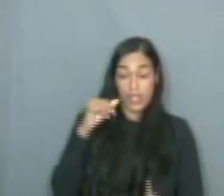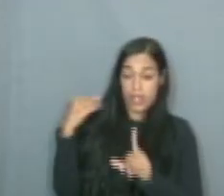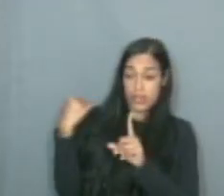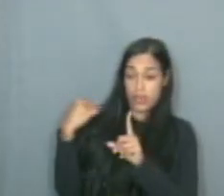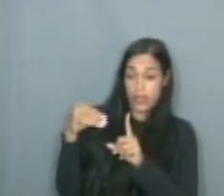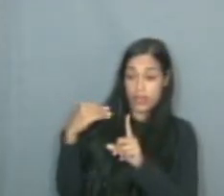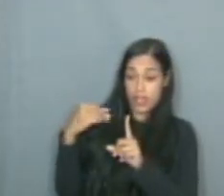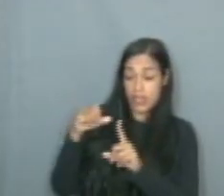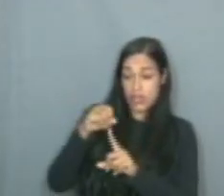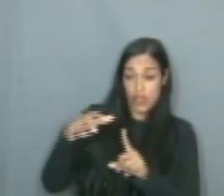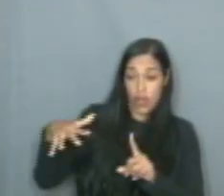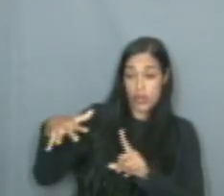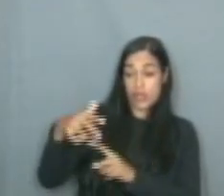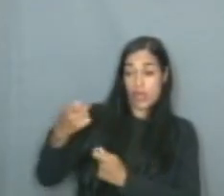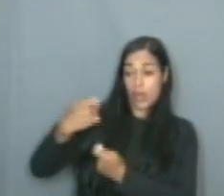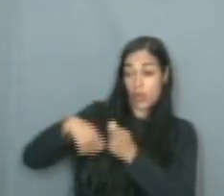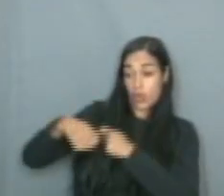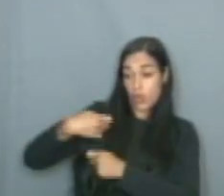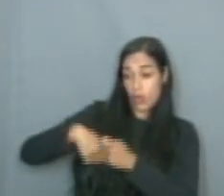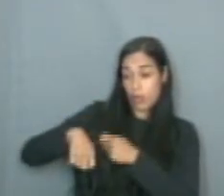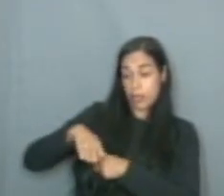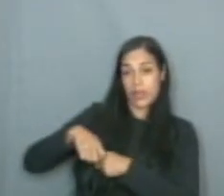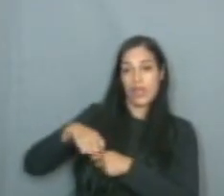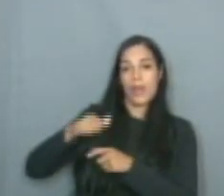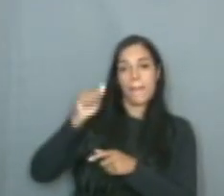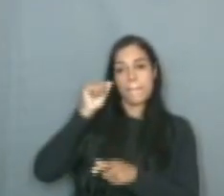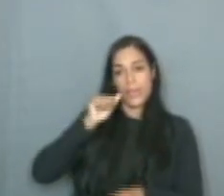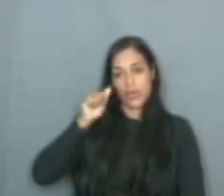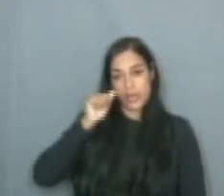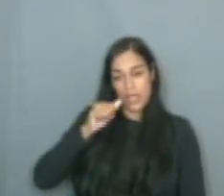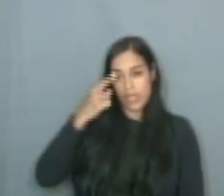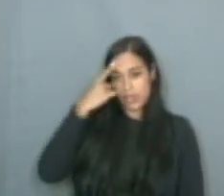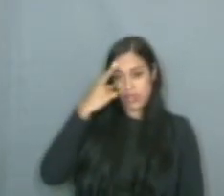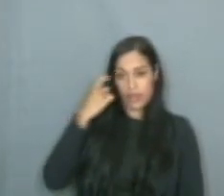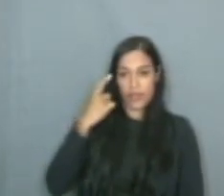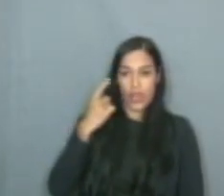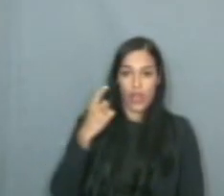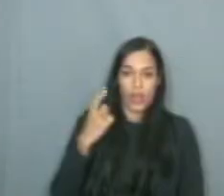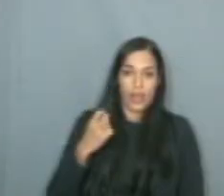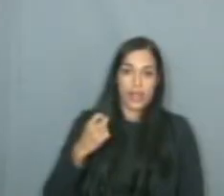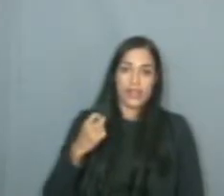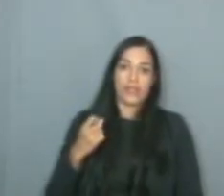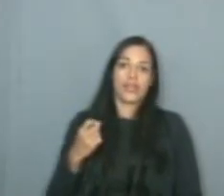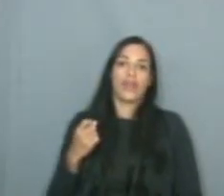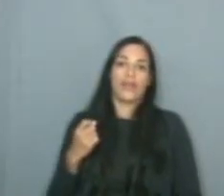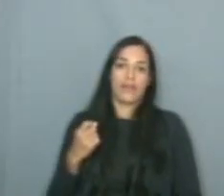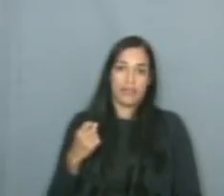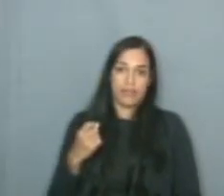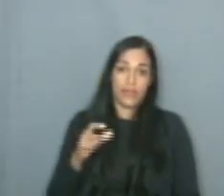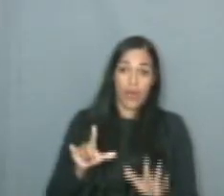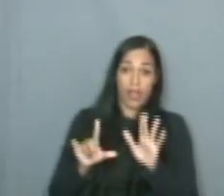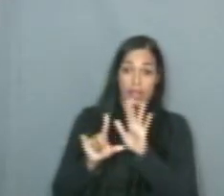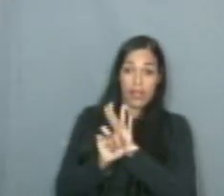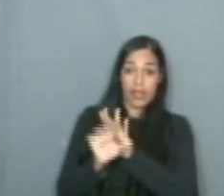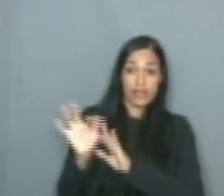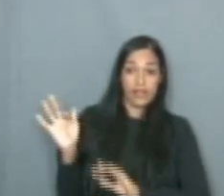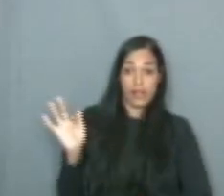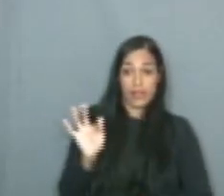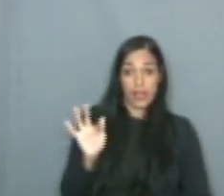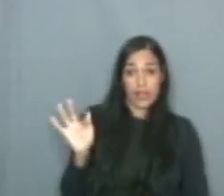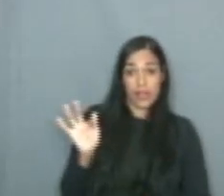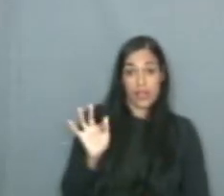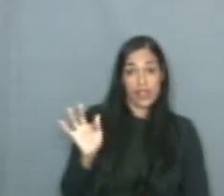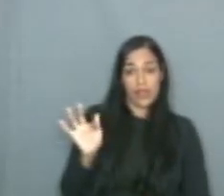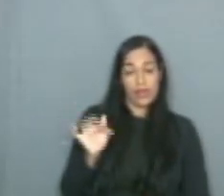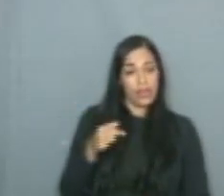de vulnerabilidade socioeconômica, mulheres em situação de violência, e isso respaldado numa lei federal. E